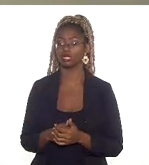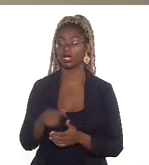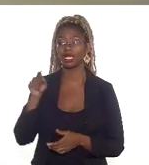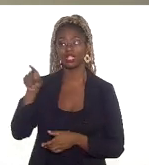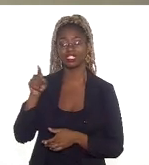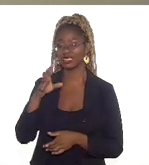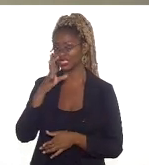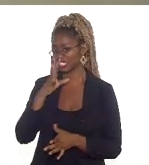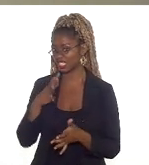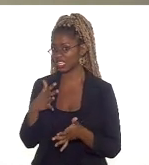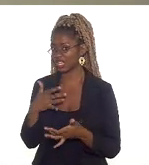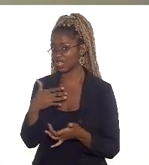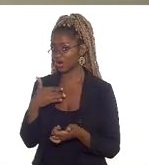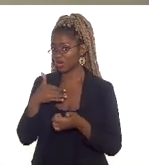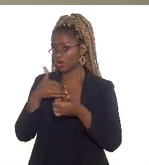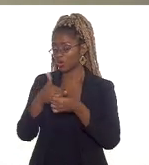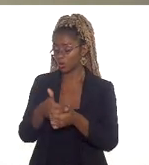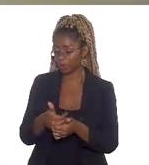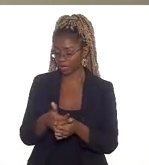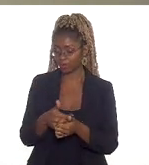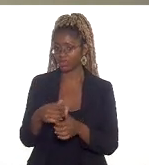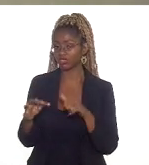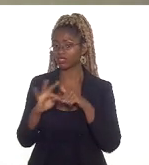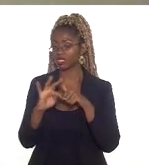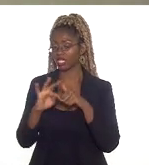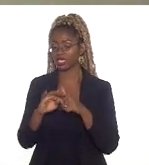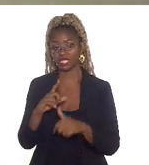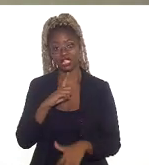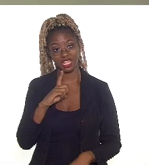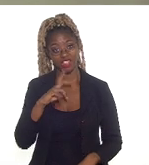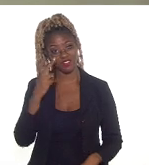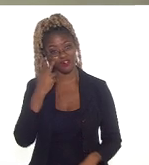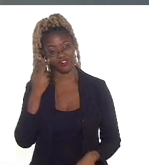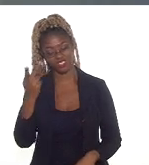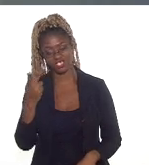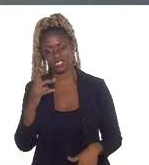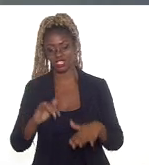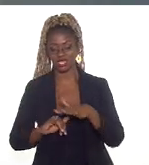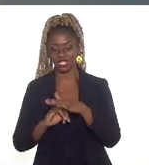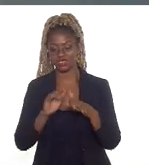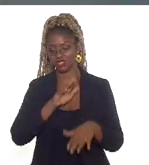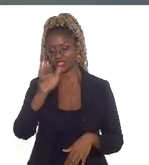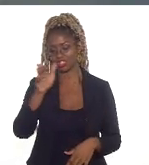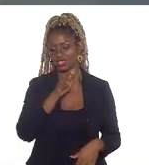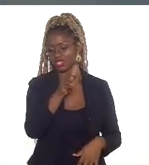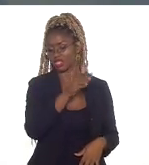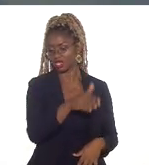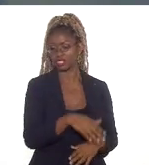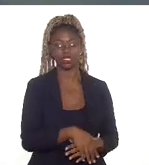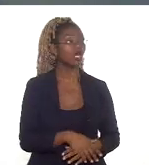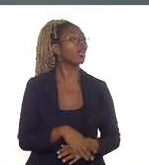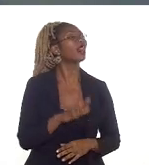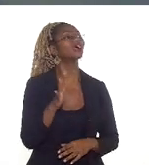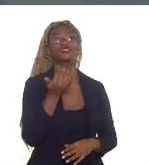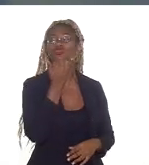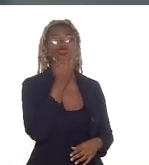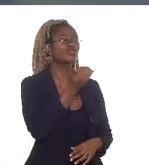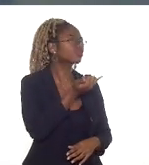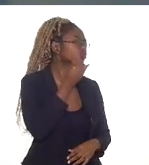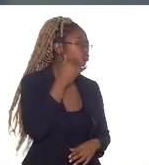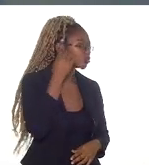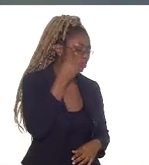acompanhamento técnico há visitas institucionais... Desculpa, é verdade. Desculpa, deputado, desculpa.